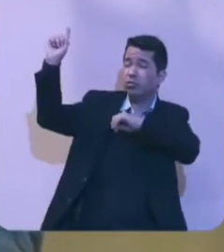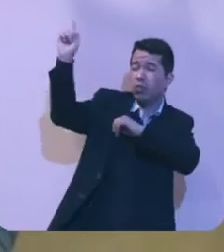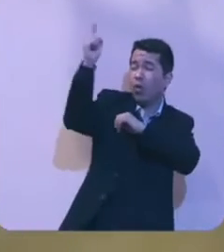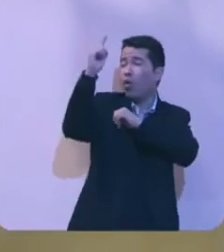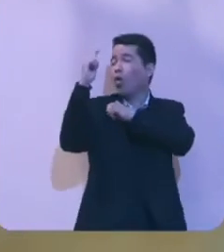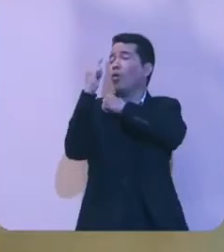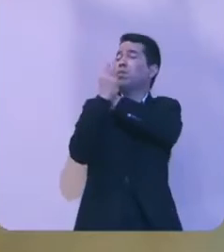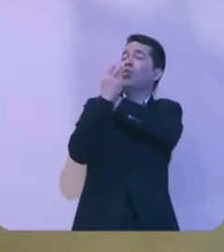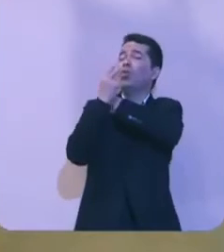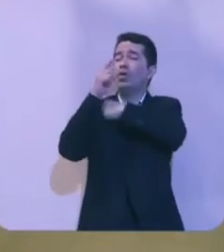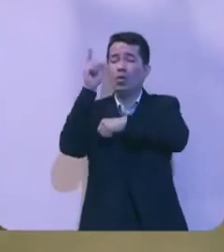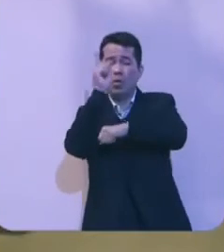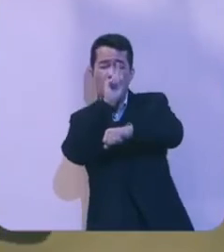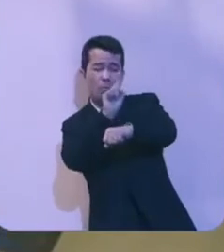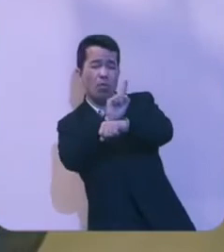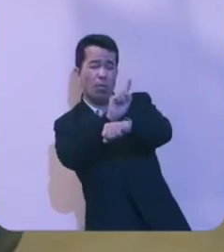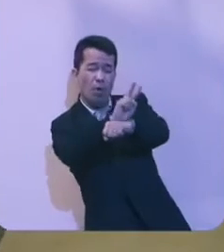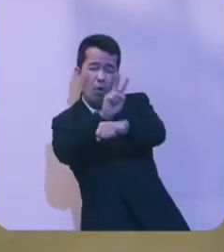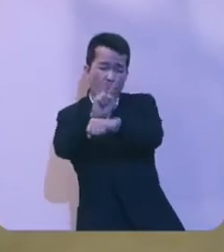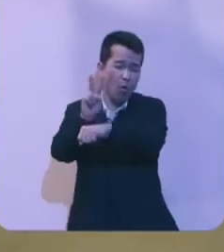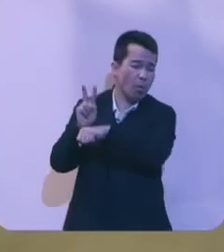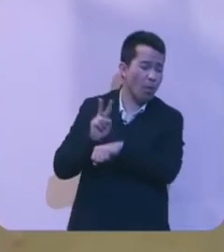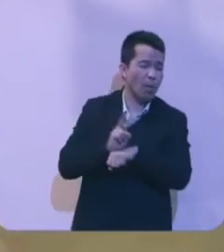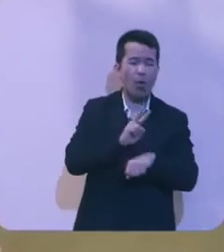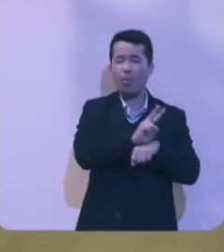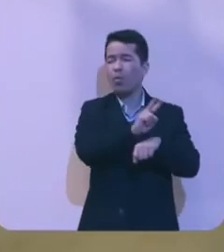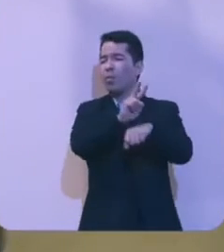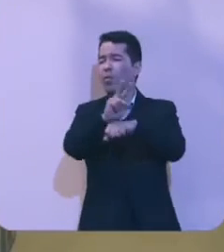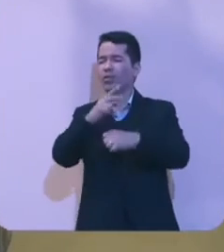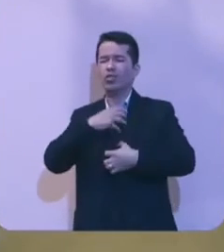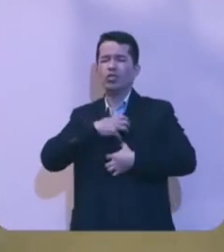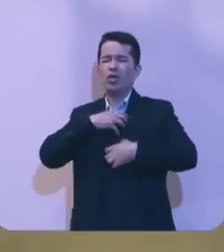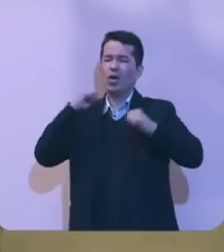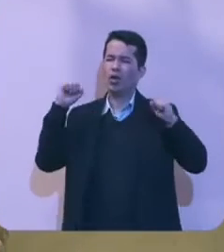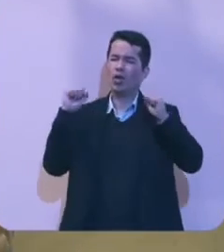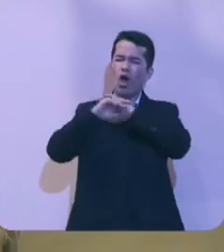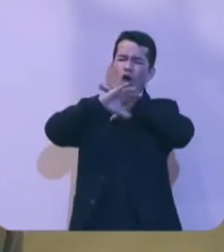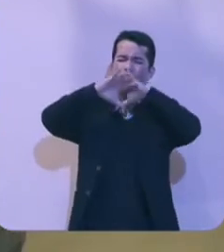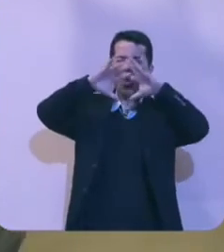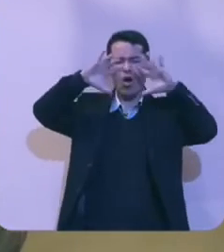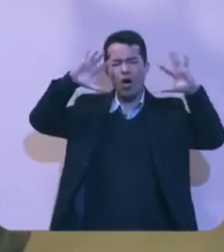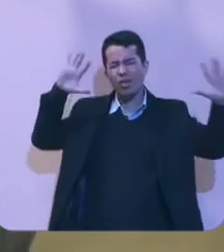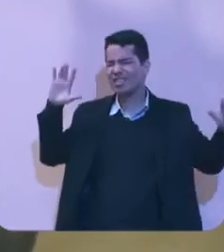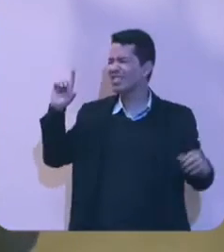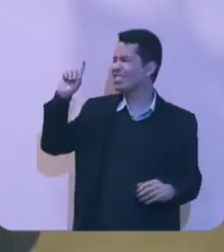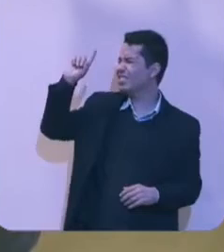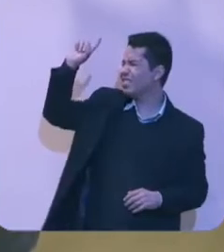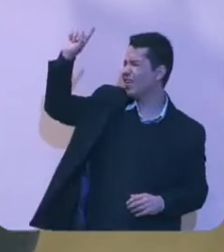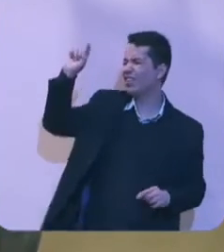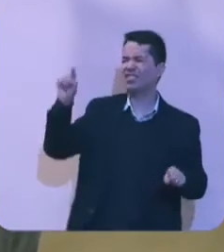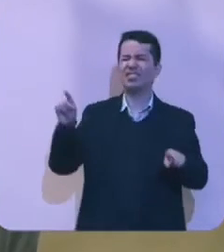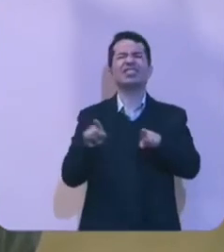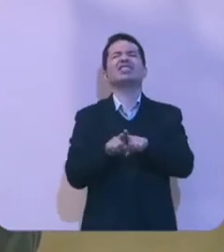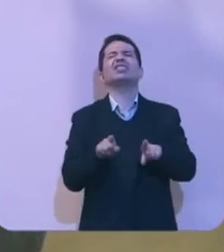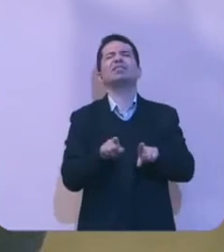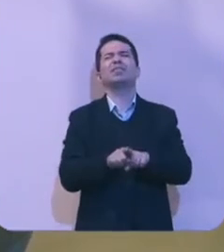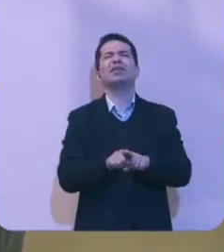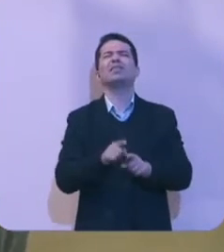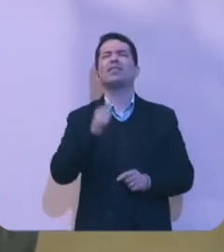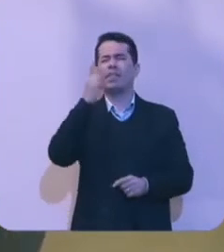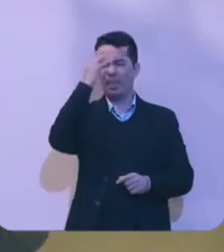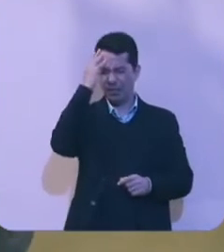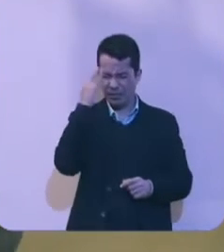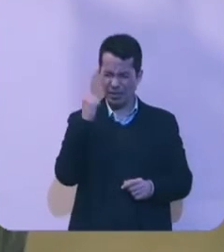olhos abertos para ver a glória do Senhor ao lado deles, e que eles possam reconhecer que tu és o Senhor,